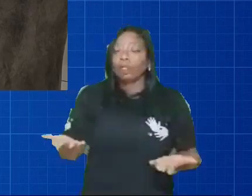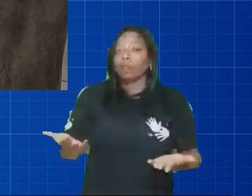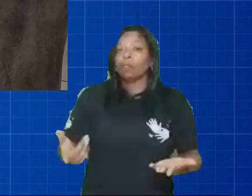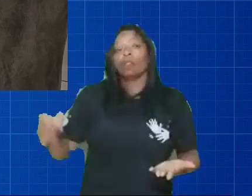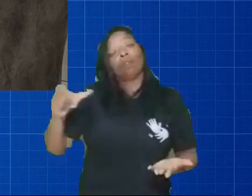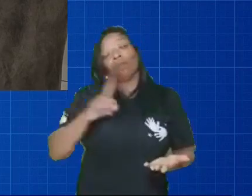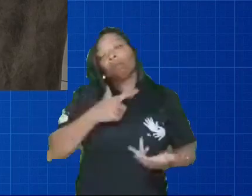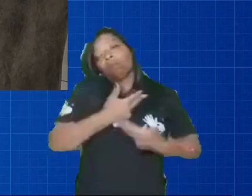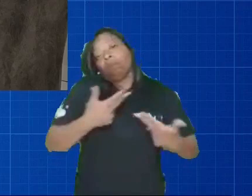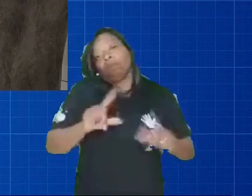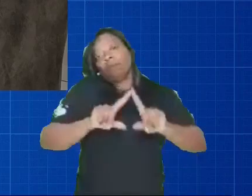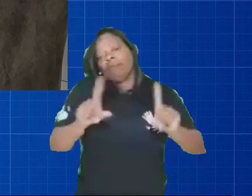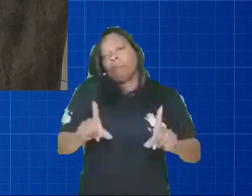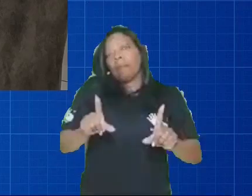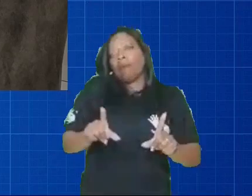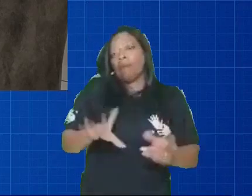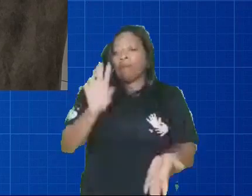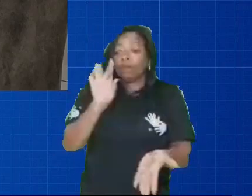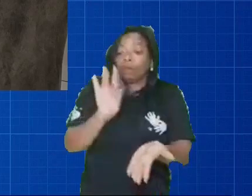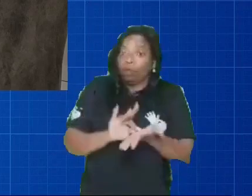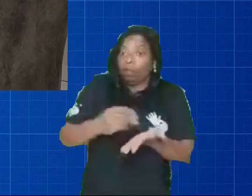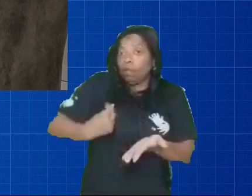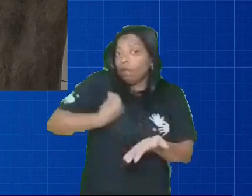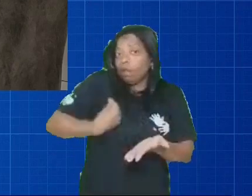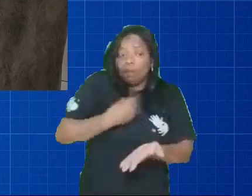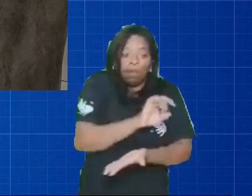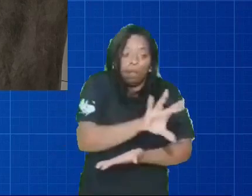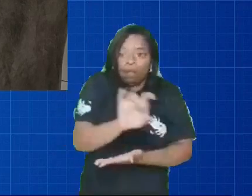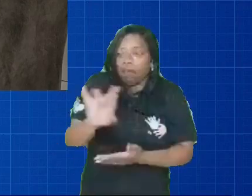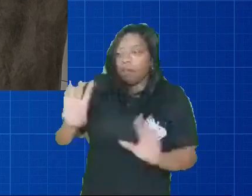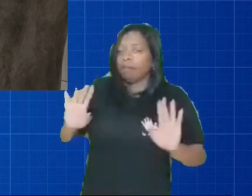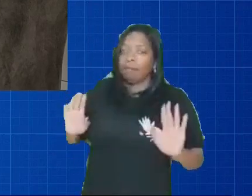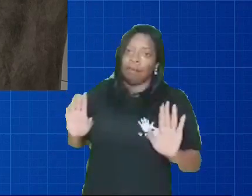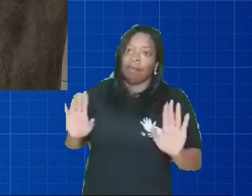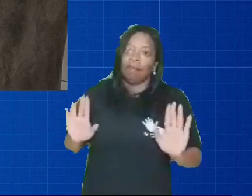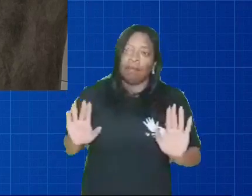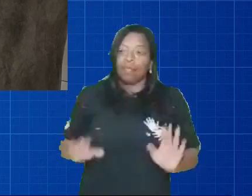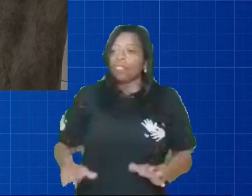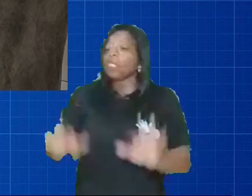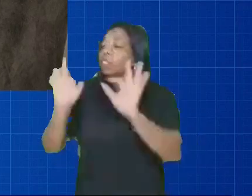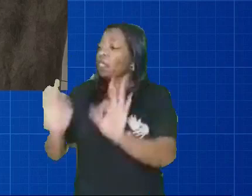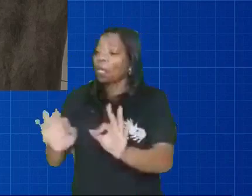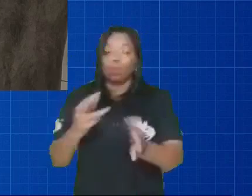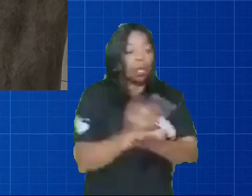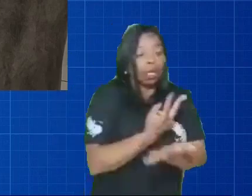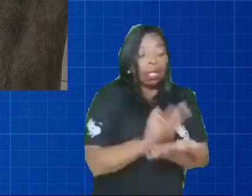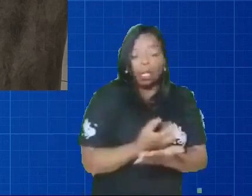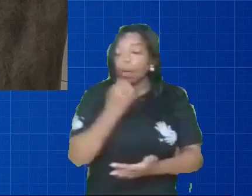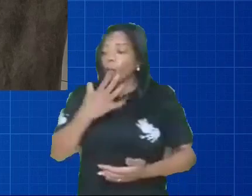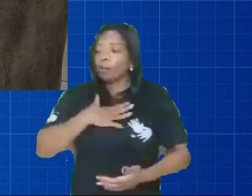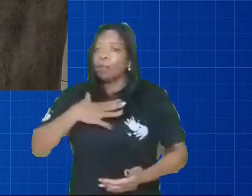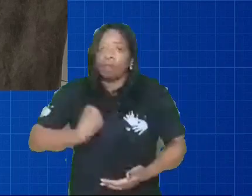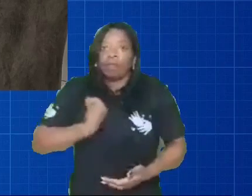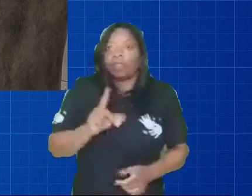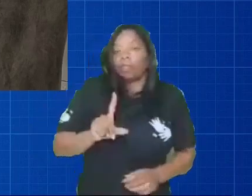a realidade deles. É a realidade que eles vivem, que eles têm que entender. Aquilo é certo? Aquilo é errado? Faz bem para mim? Não faz? Por que tá assim? Como é que eu posso